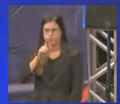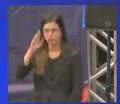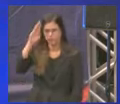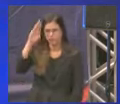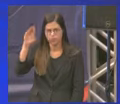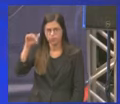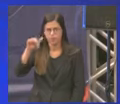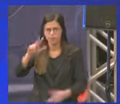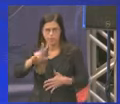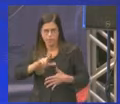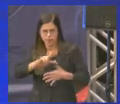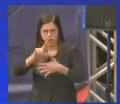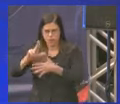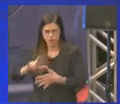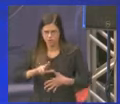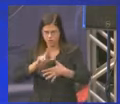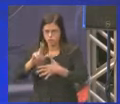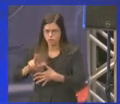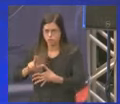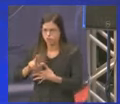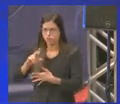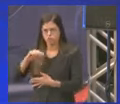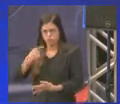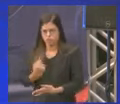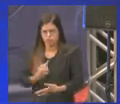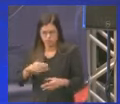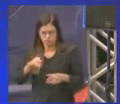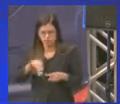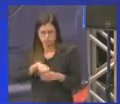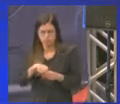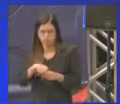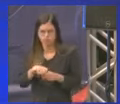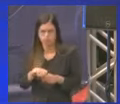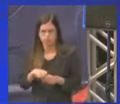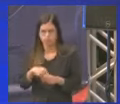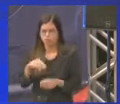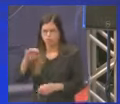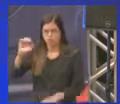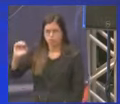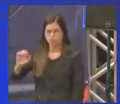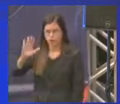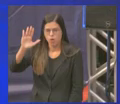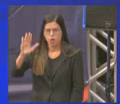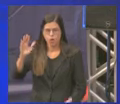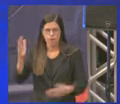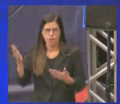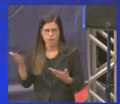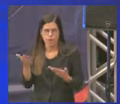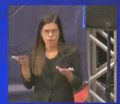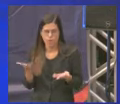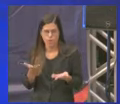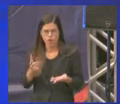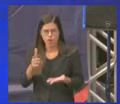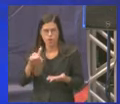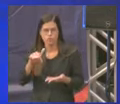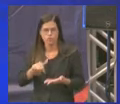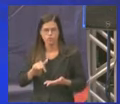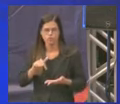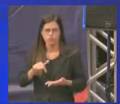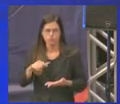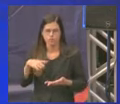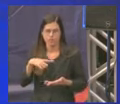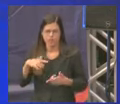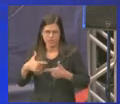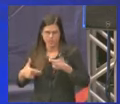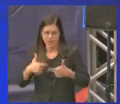Latina, incluindo a nós, e para a Europa era o leste e o sul da Europa, agora o leste ficou sob xeque com a guerra na Ucrânia, sobrou